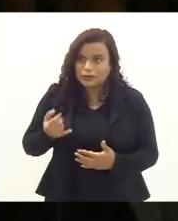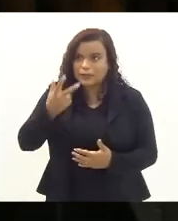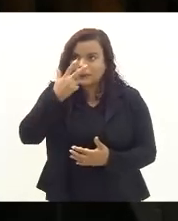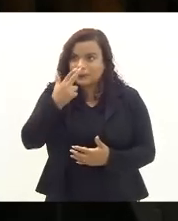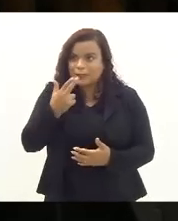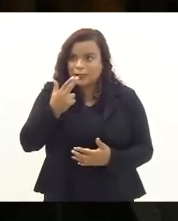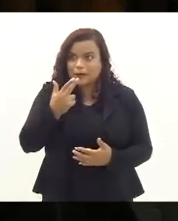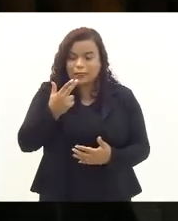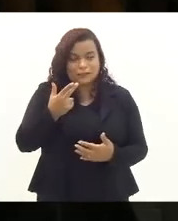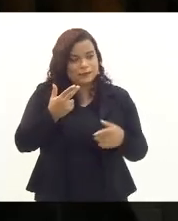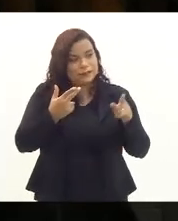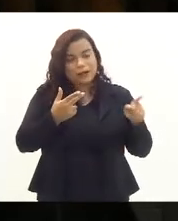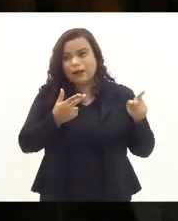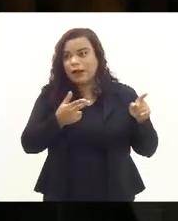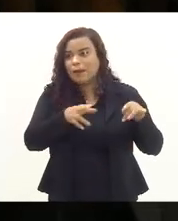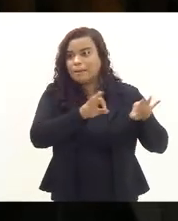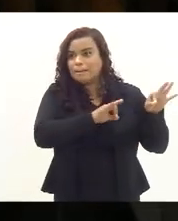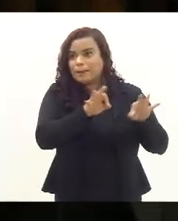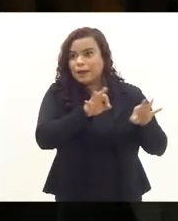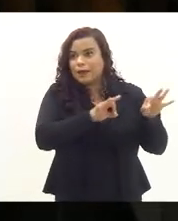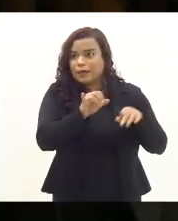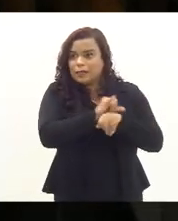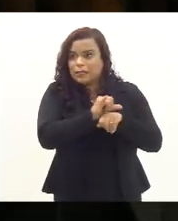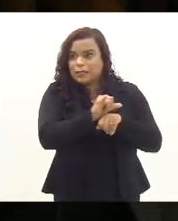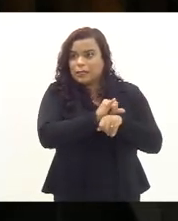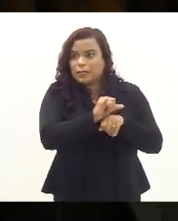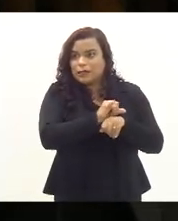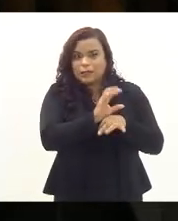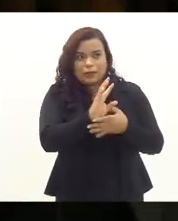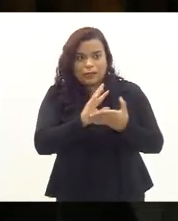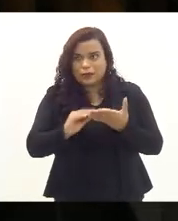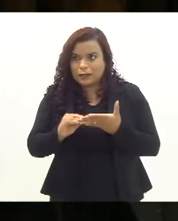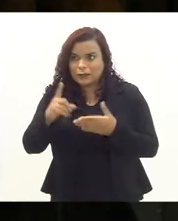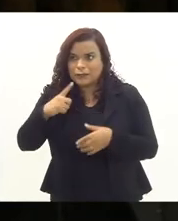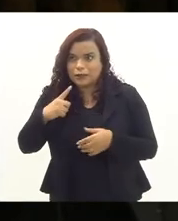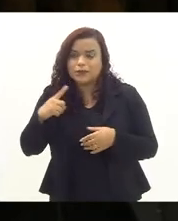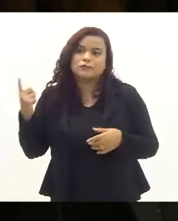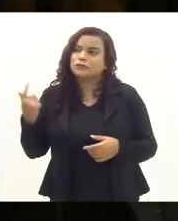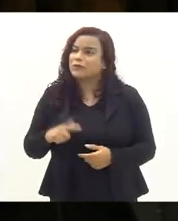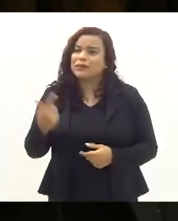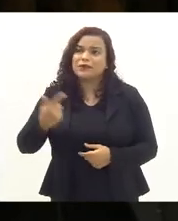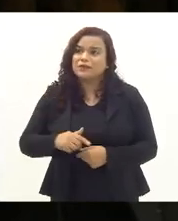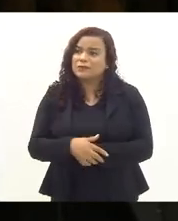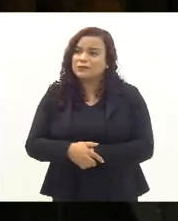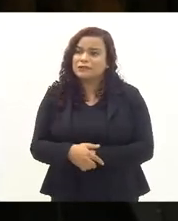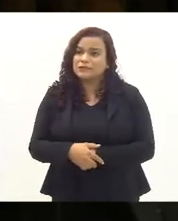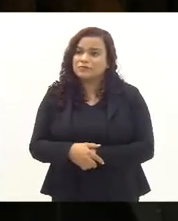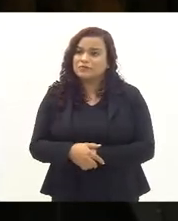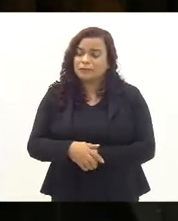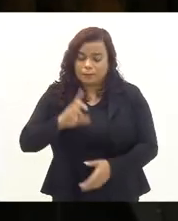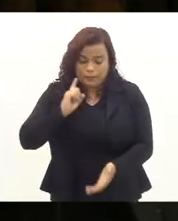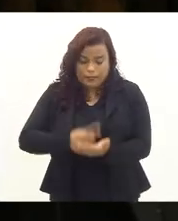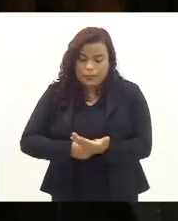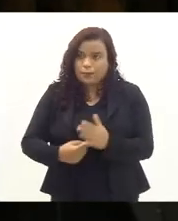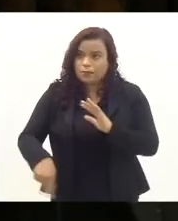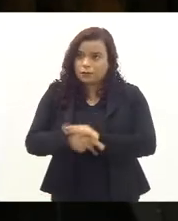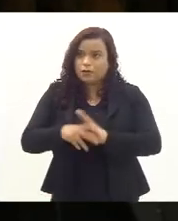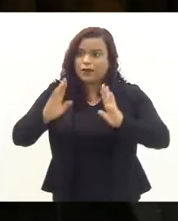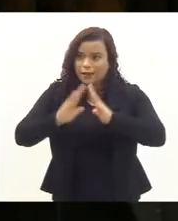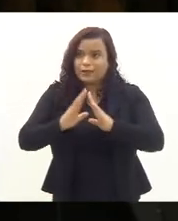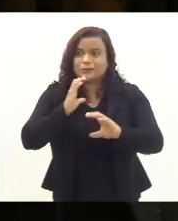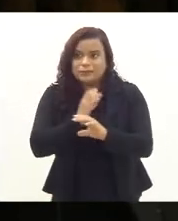deriva de um planejamento estratégico o pacto é feito pela casa